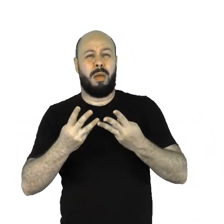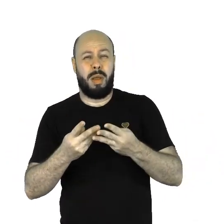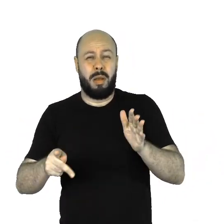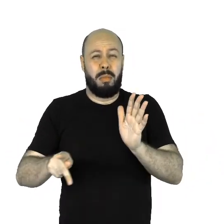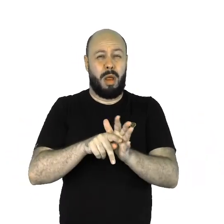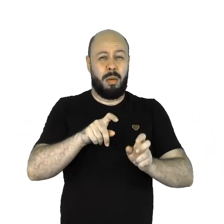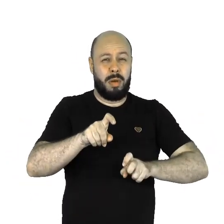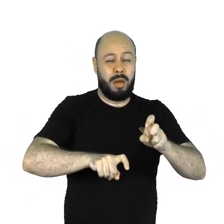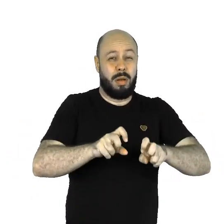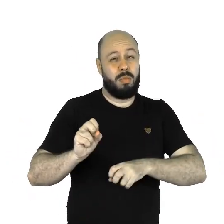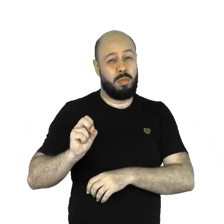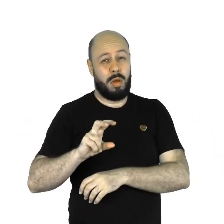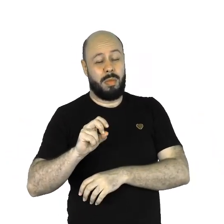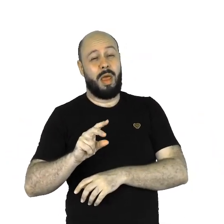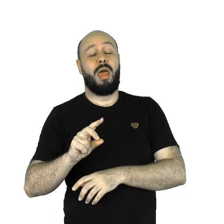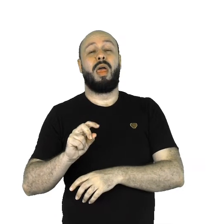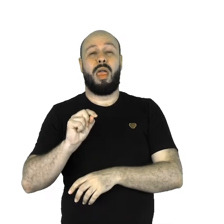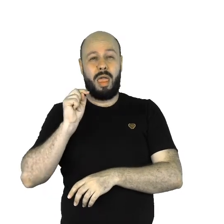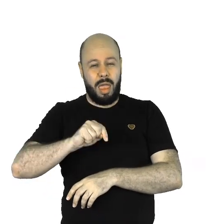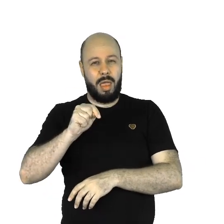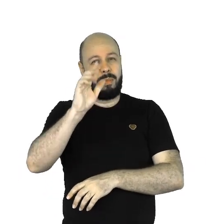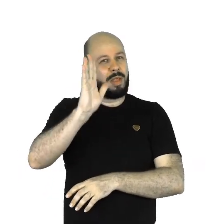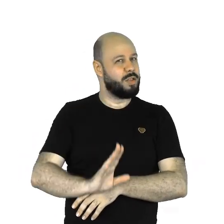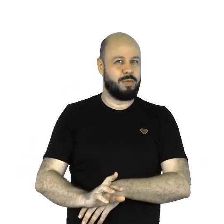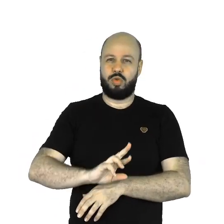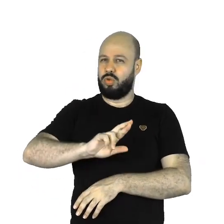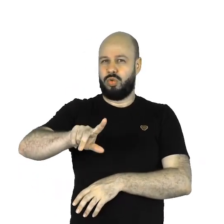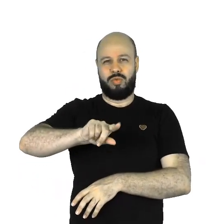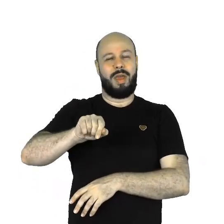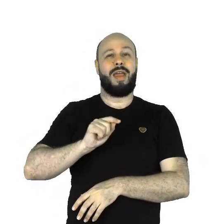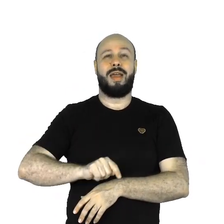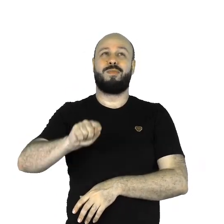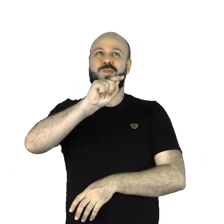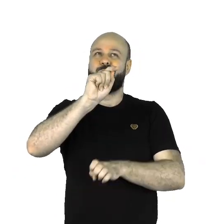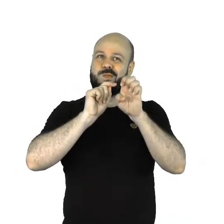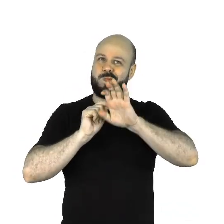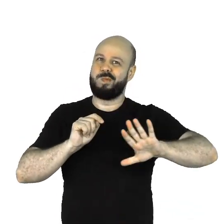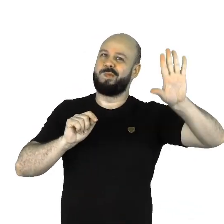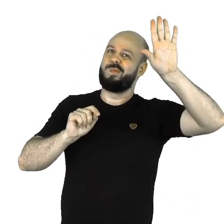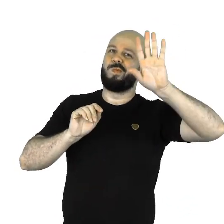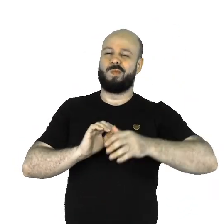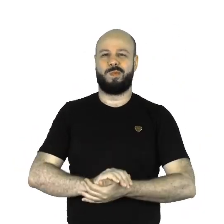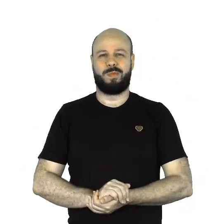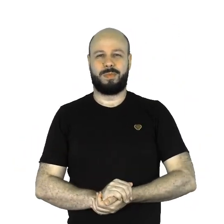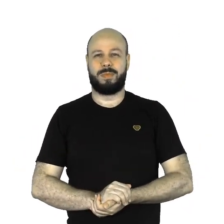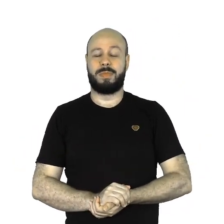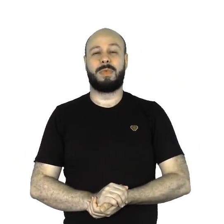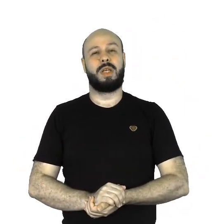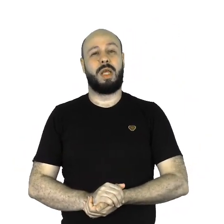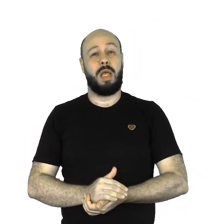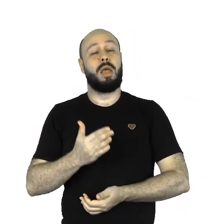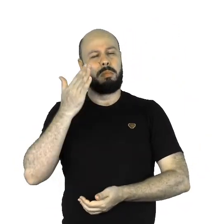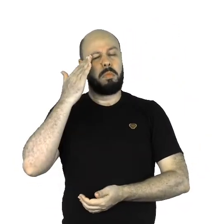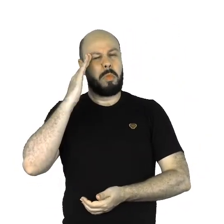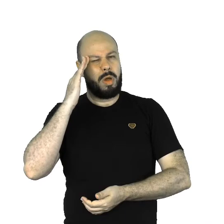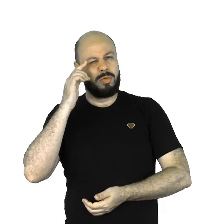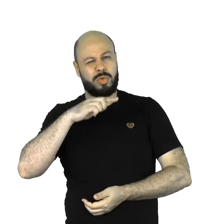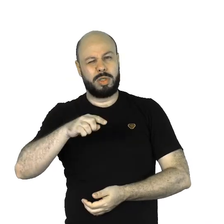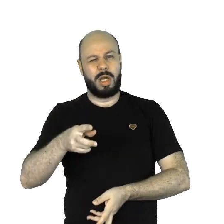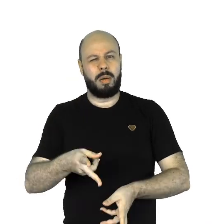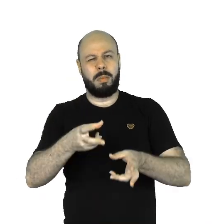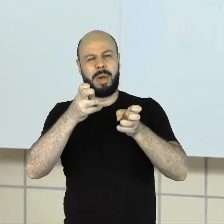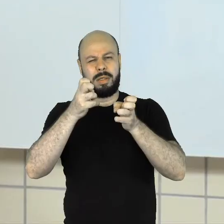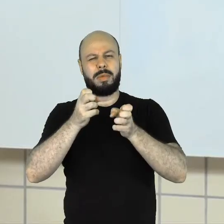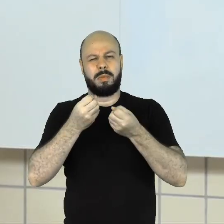de outros países, não são brasileiros. Ok, pessoal? Então, acredito que vocês conseguiram visualizar muito bem essa